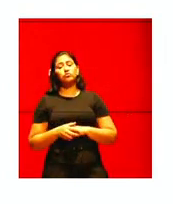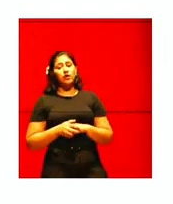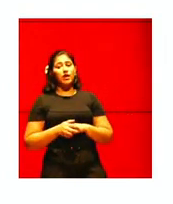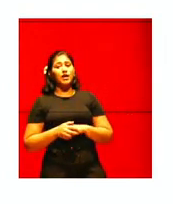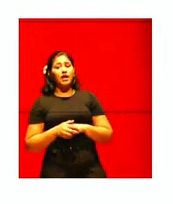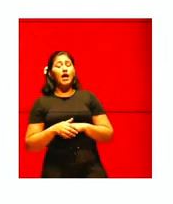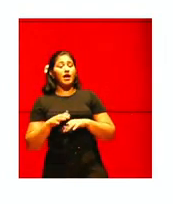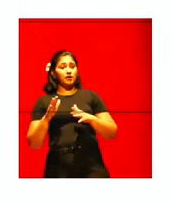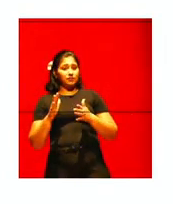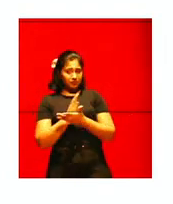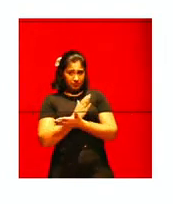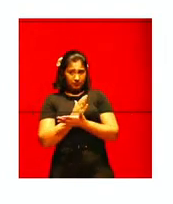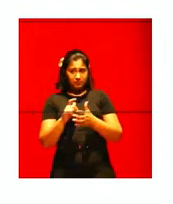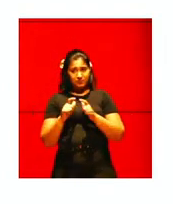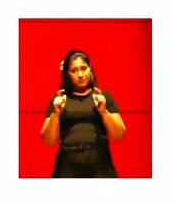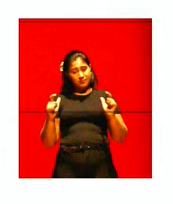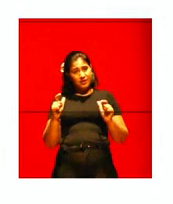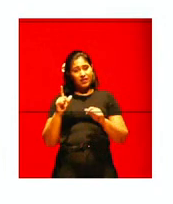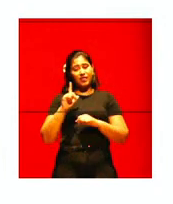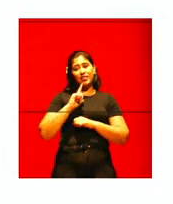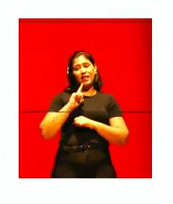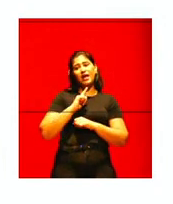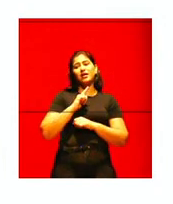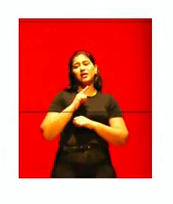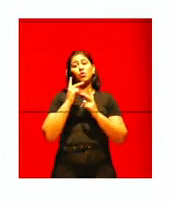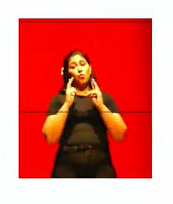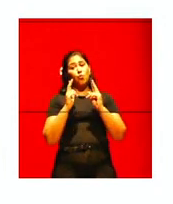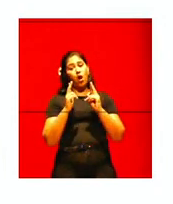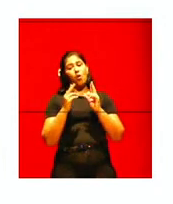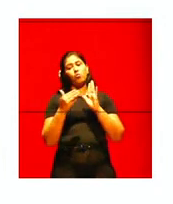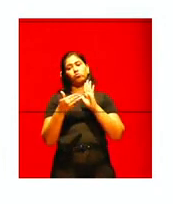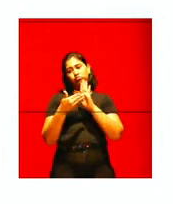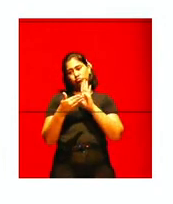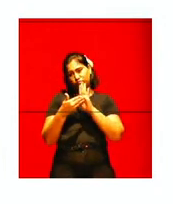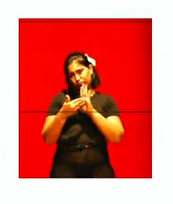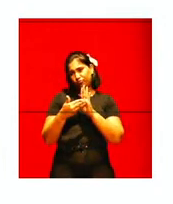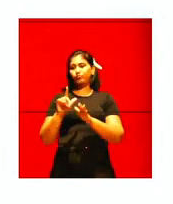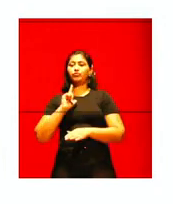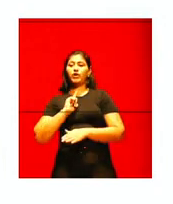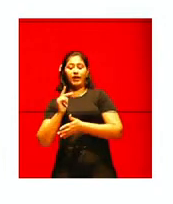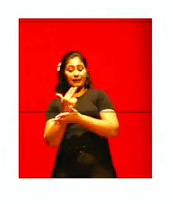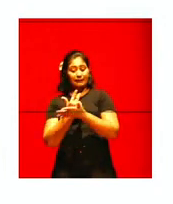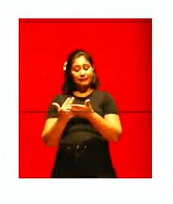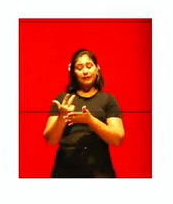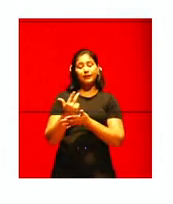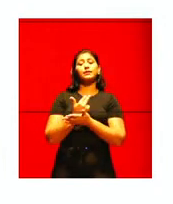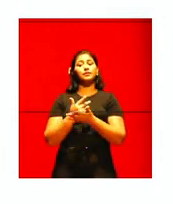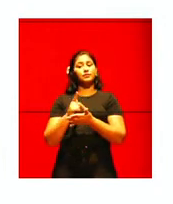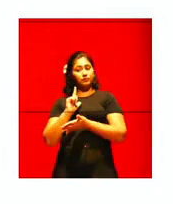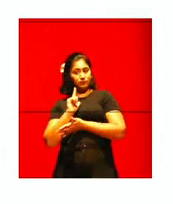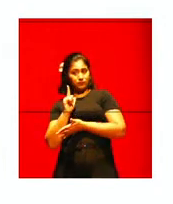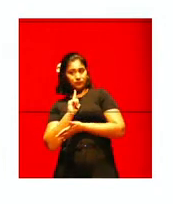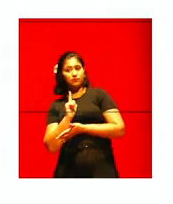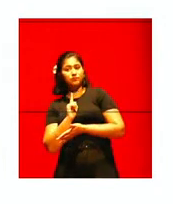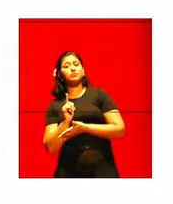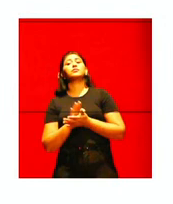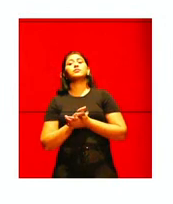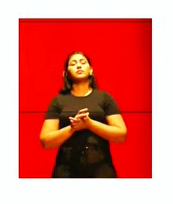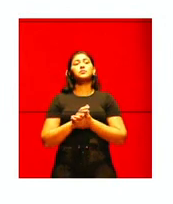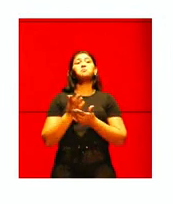Geralmente vocês vão encontrar no Enem algumas tirinhas, cartoon, tem que saber interpretar também, tá bom? E aí, letra